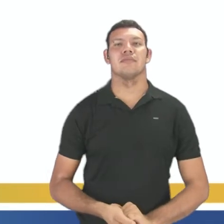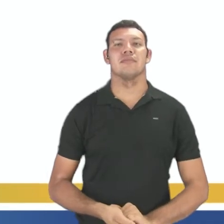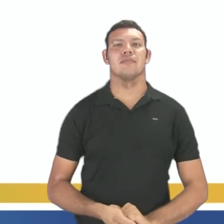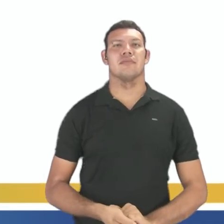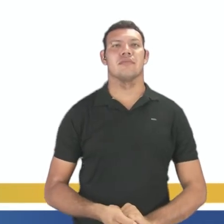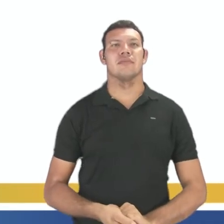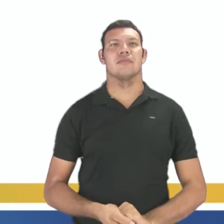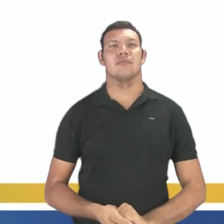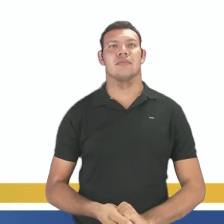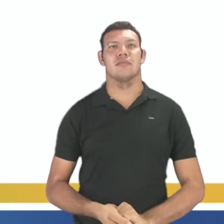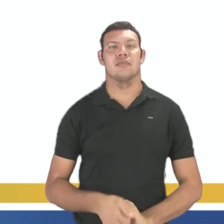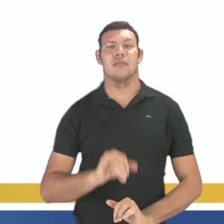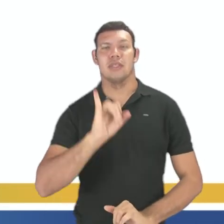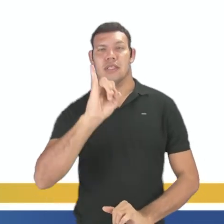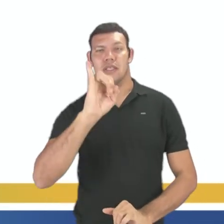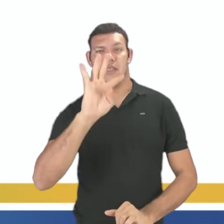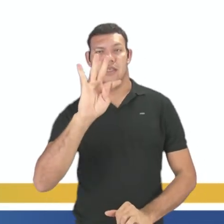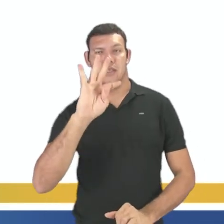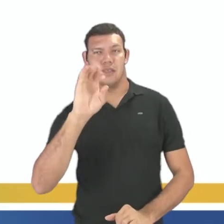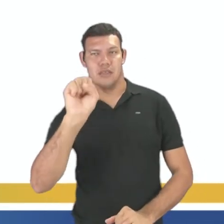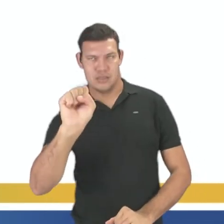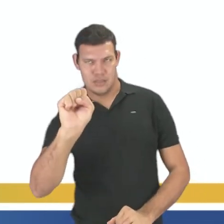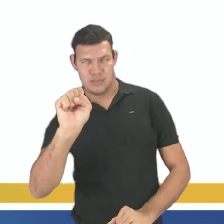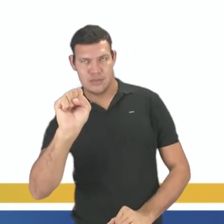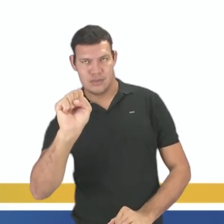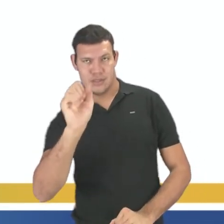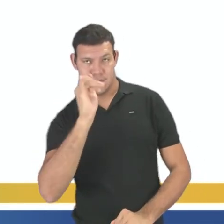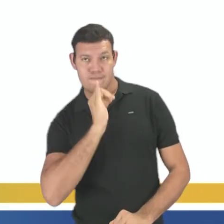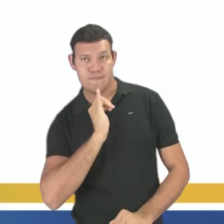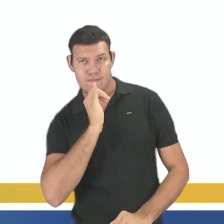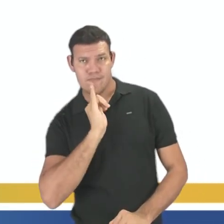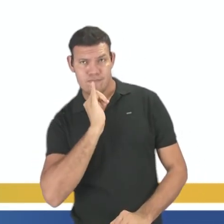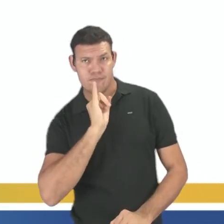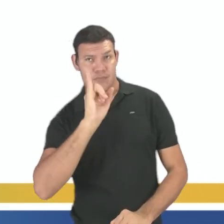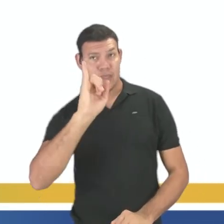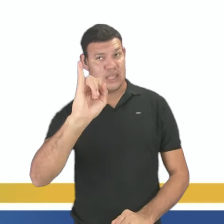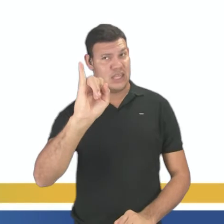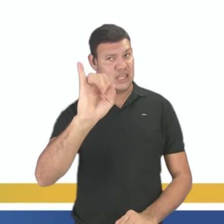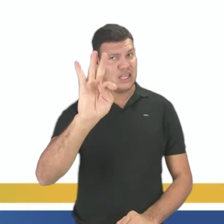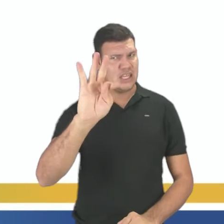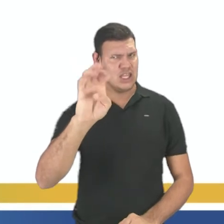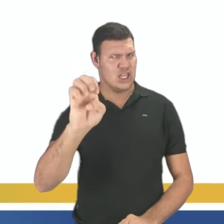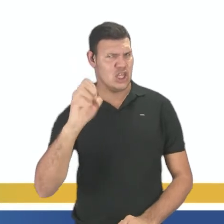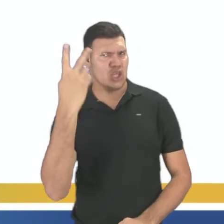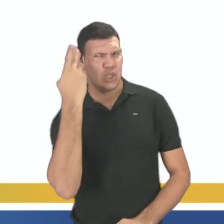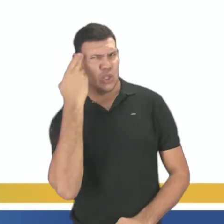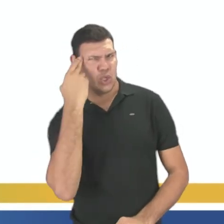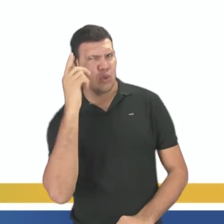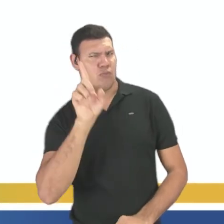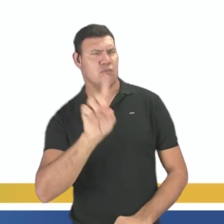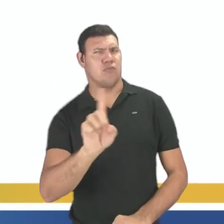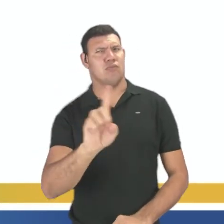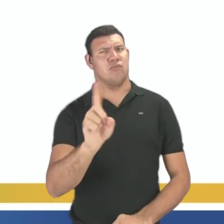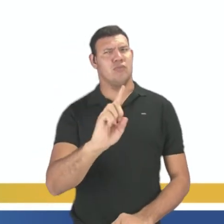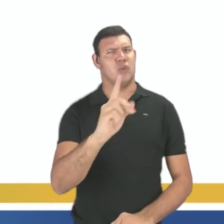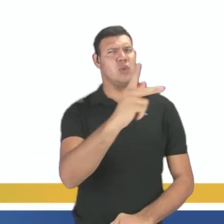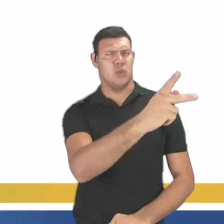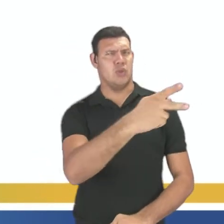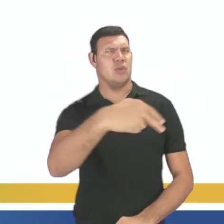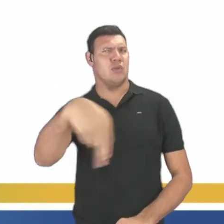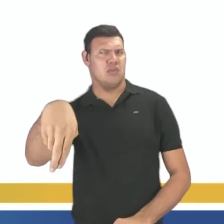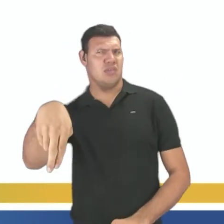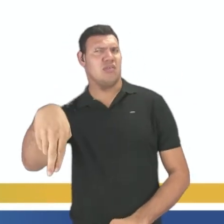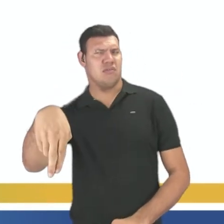Um exemplo com it's. Vale lembrar uma coisa. It's não é muito comum o pronome